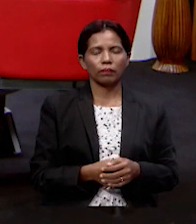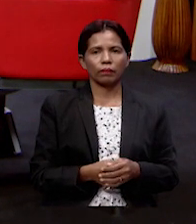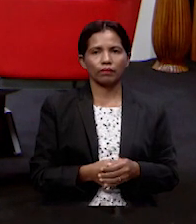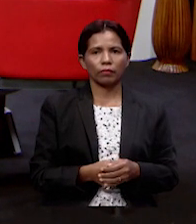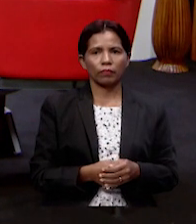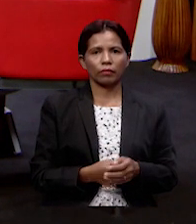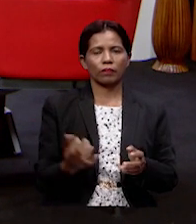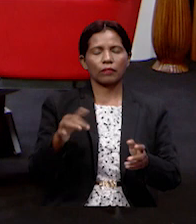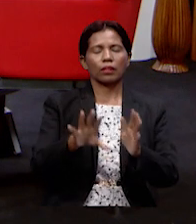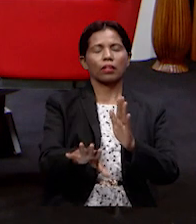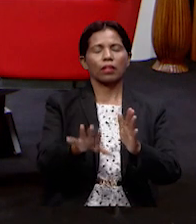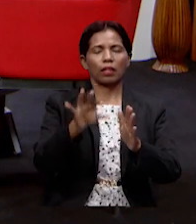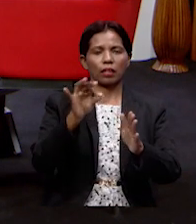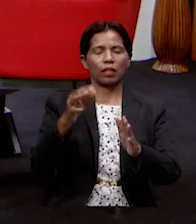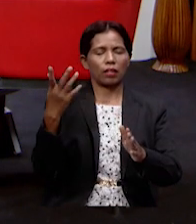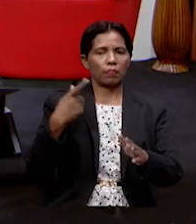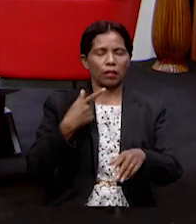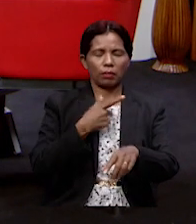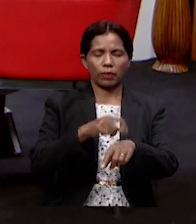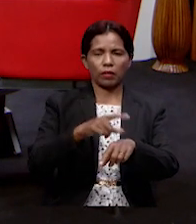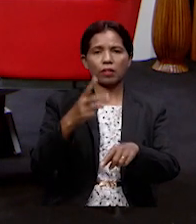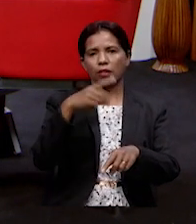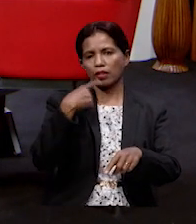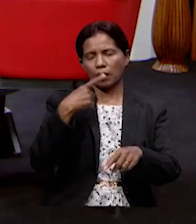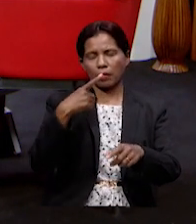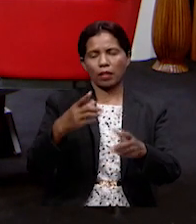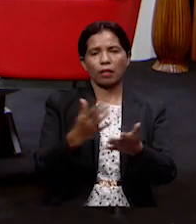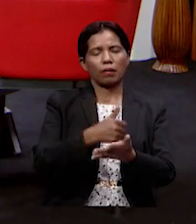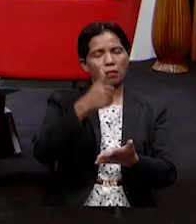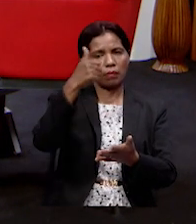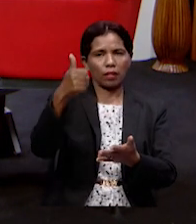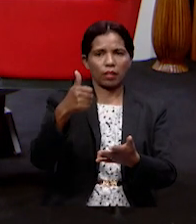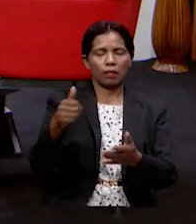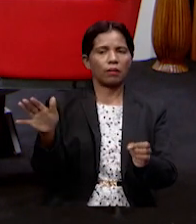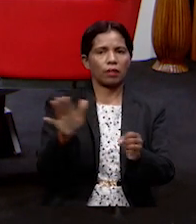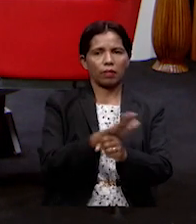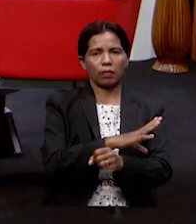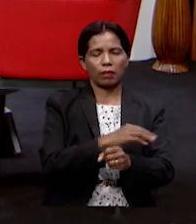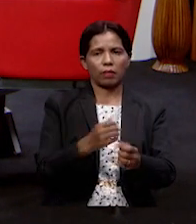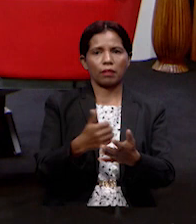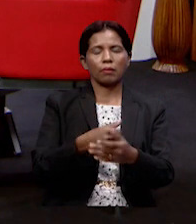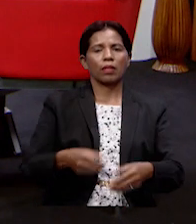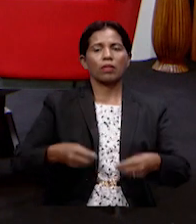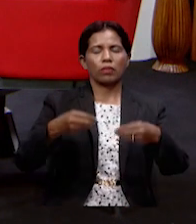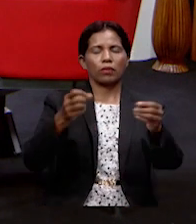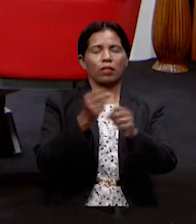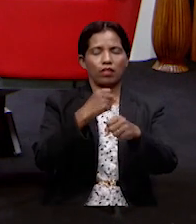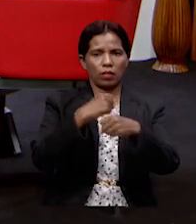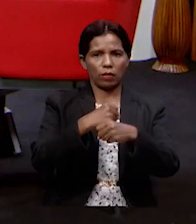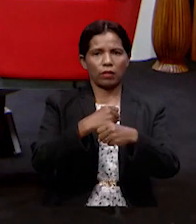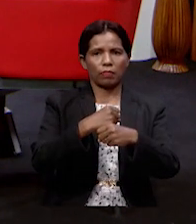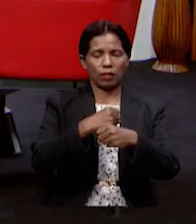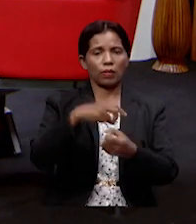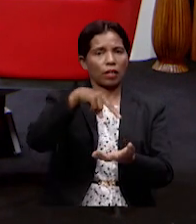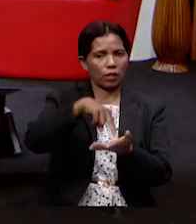se não é mesmo retão assento parlamentar, se é retão maioria simples, a maioria absoluta, a maioria relativa, bela forma governo, para depois bela